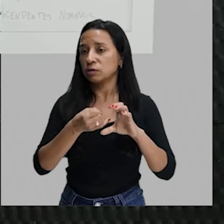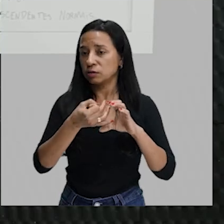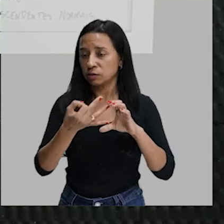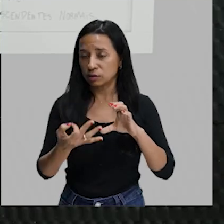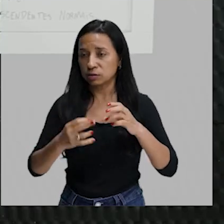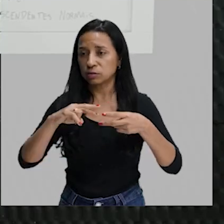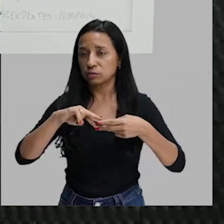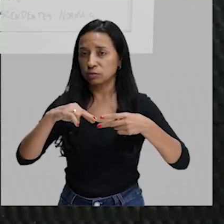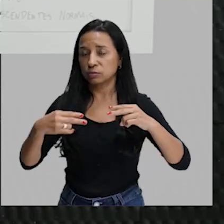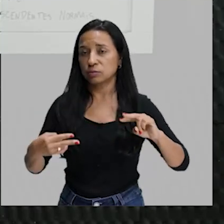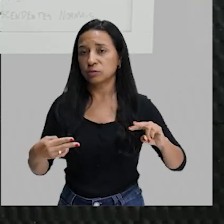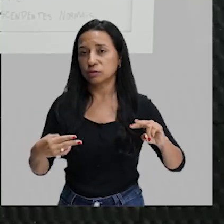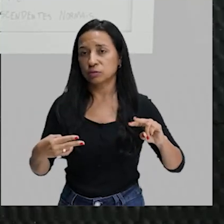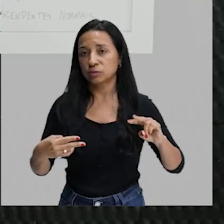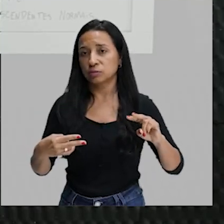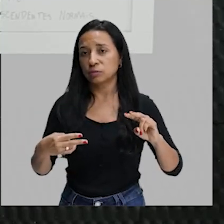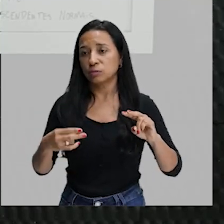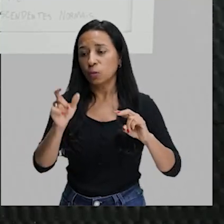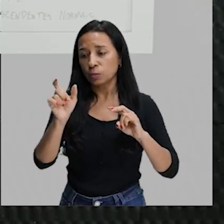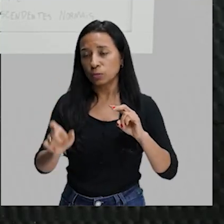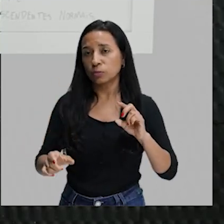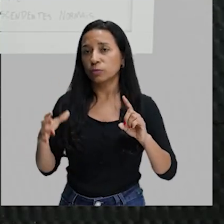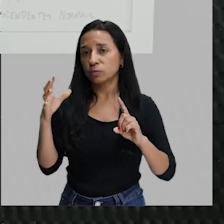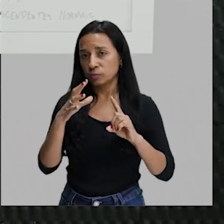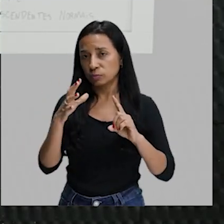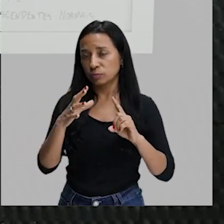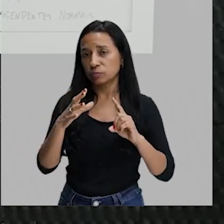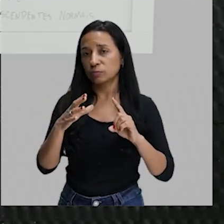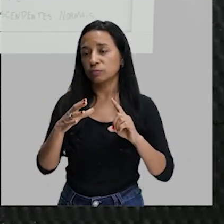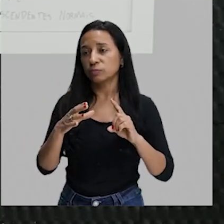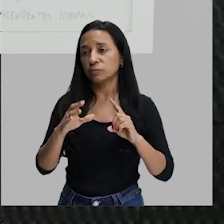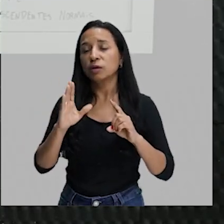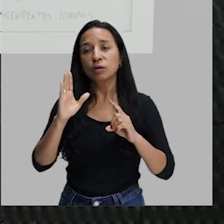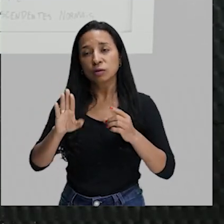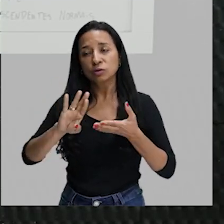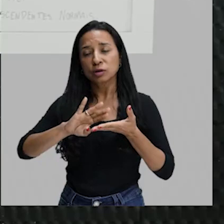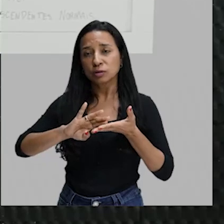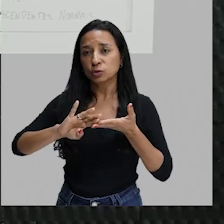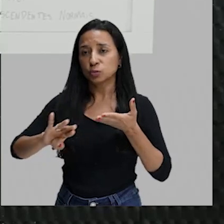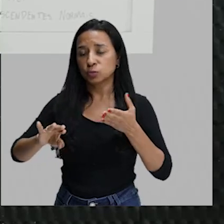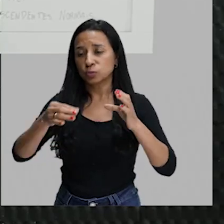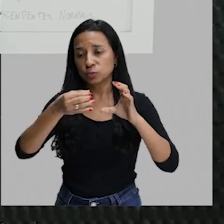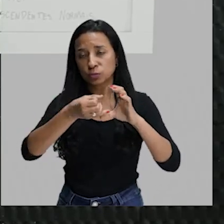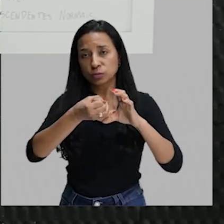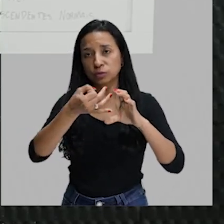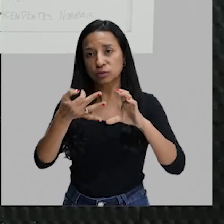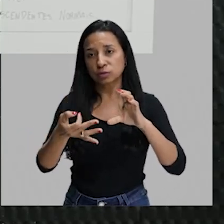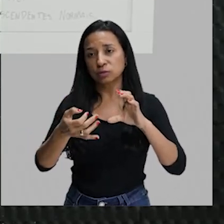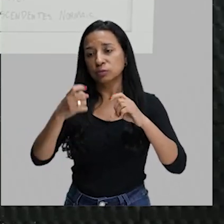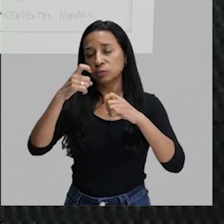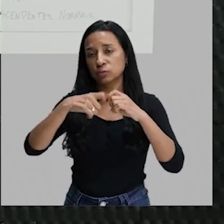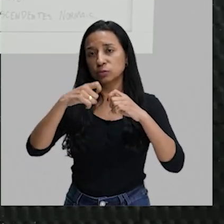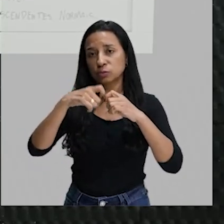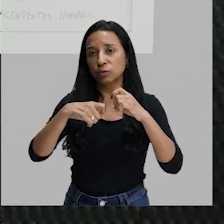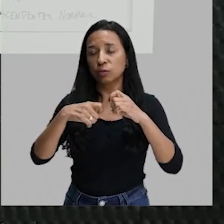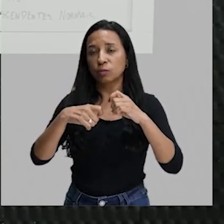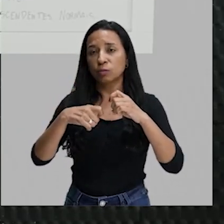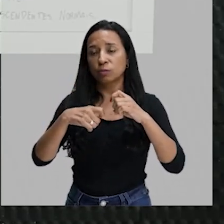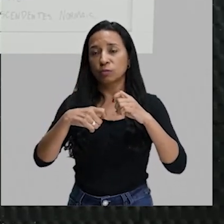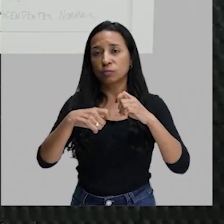são indivíduos afetados. Então, eu já excluo a possibilidade dessa característica sexual